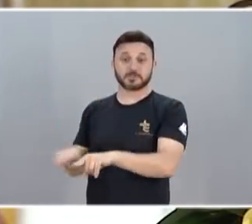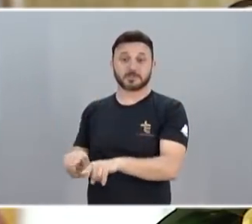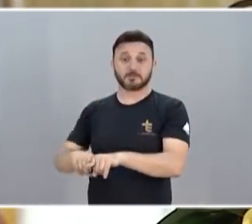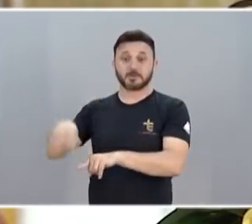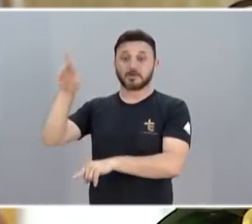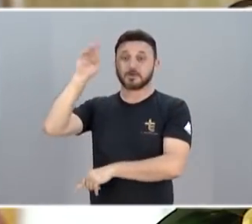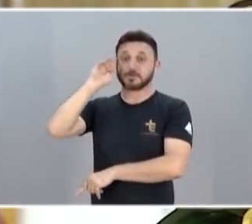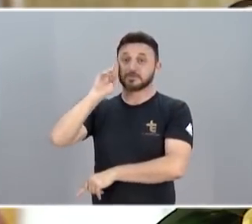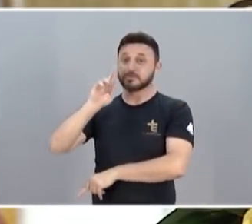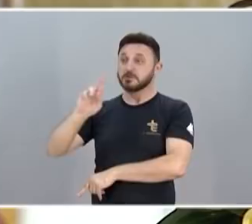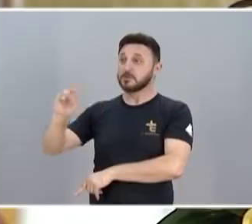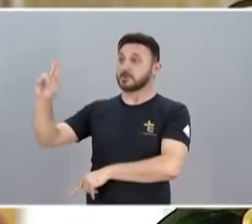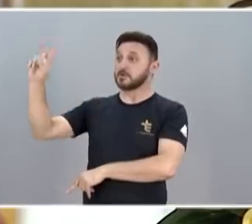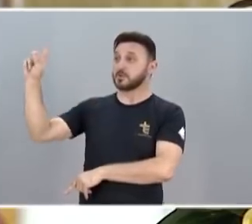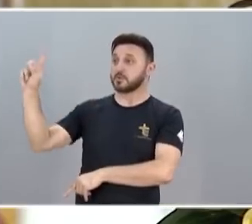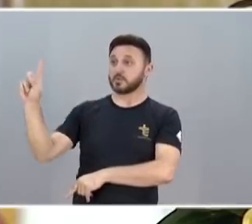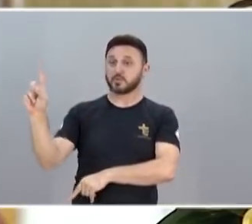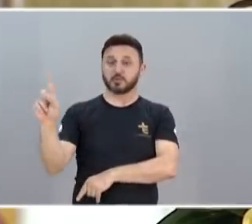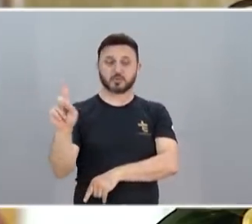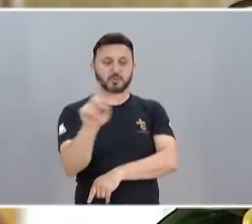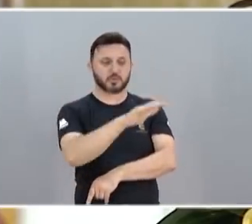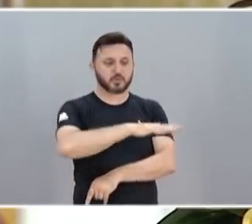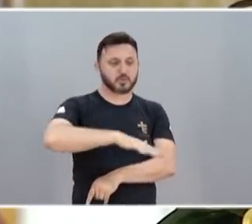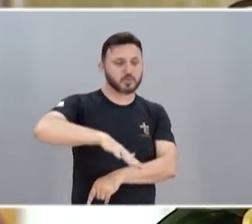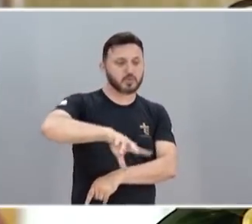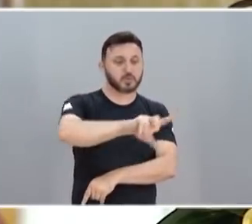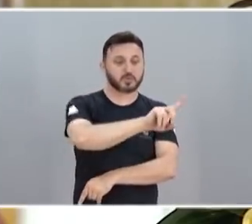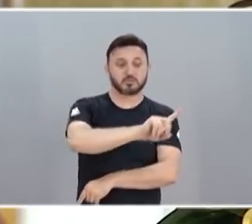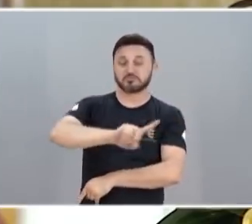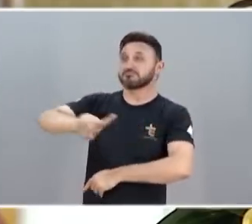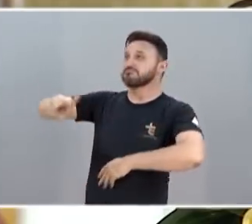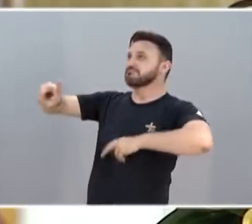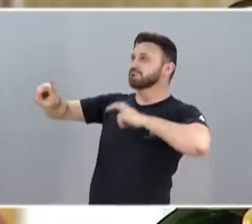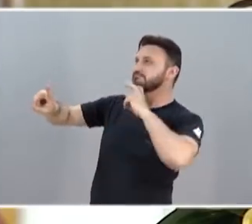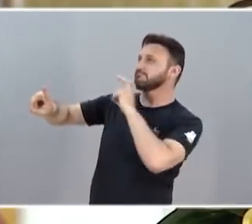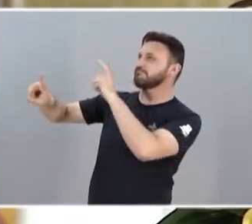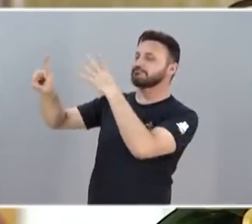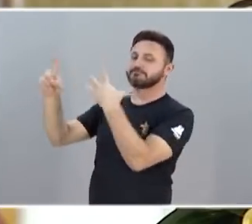Senhor me ouvirá